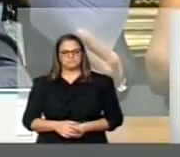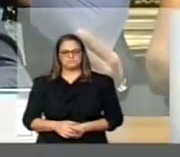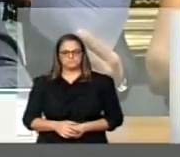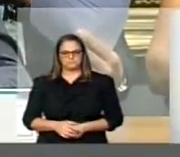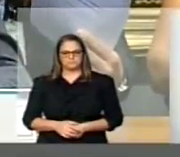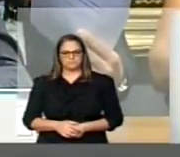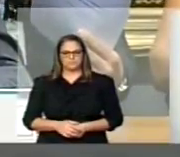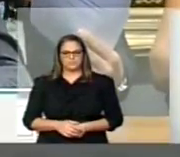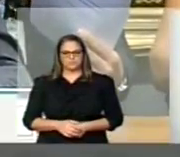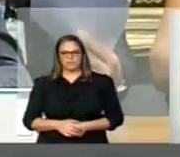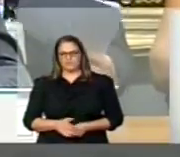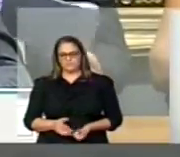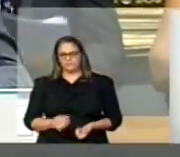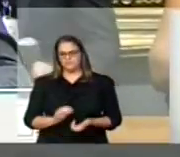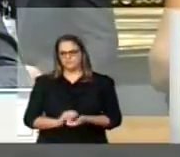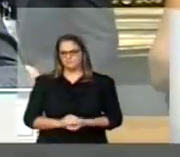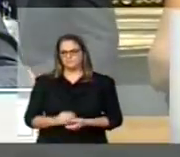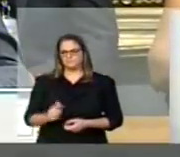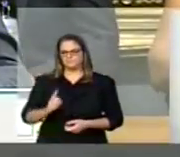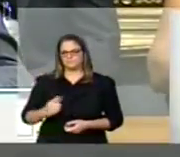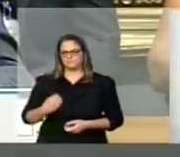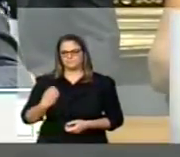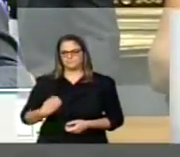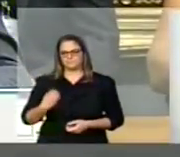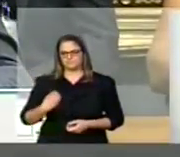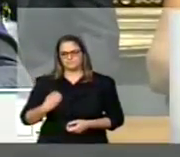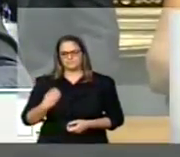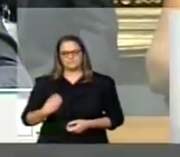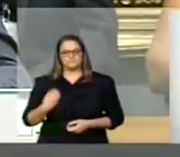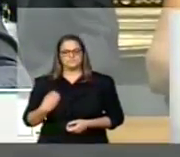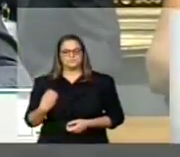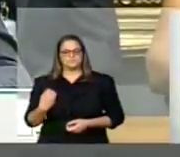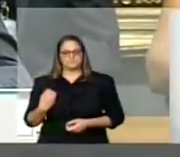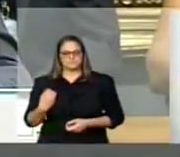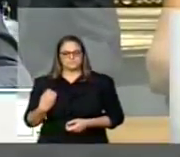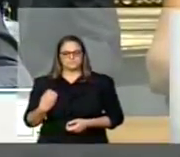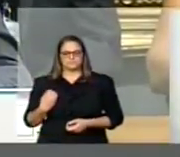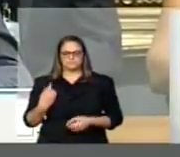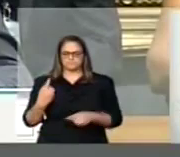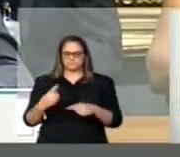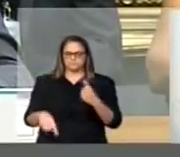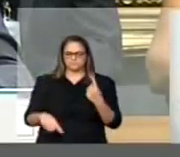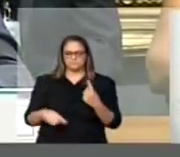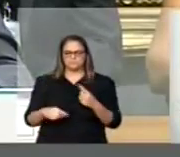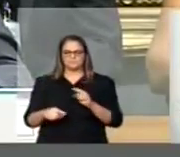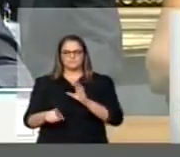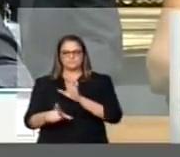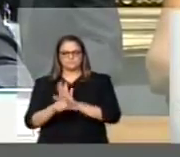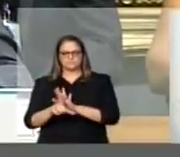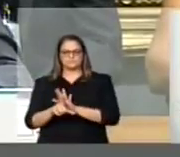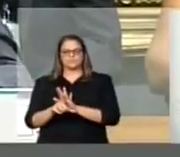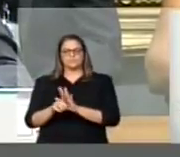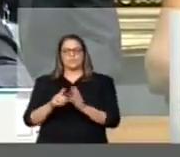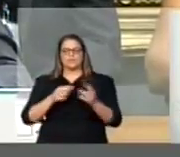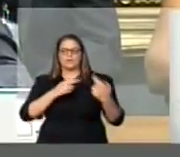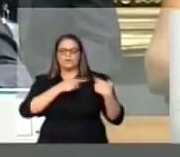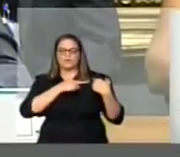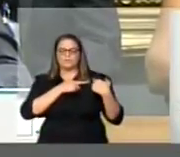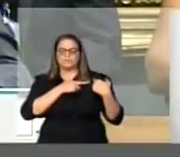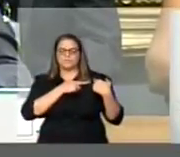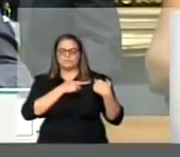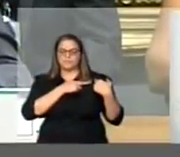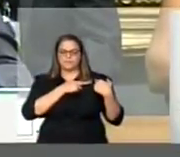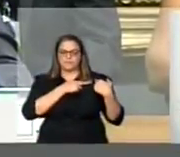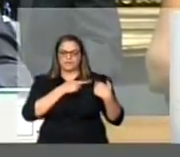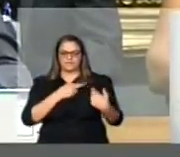crédito estejam presentes para fins de enquadramento na proibição de lei de responsabilidade fiscal. No